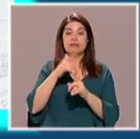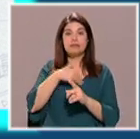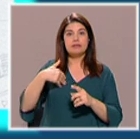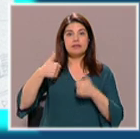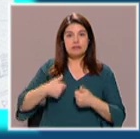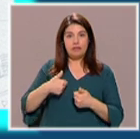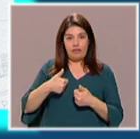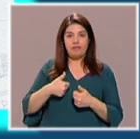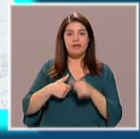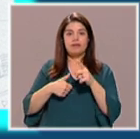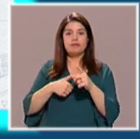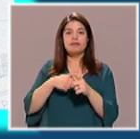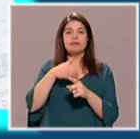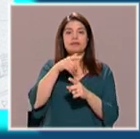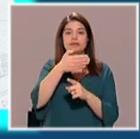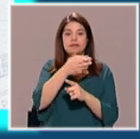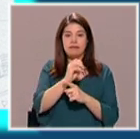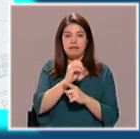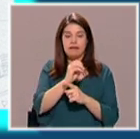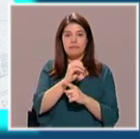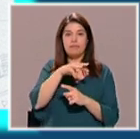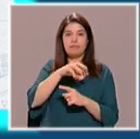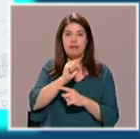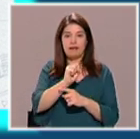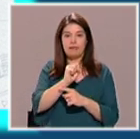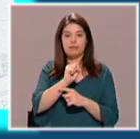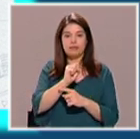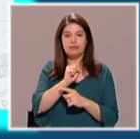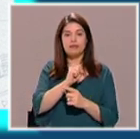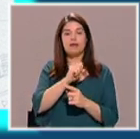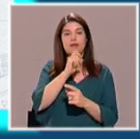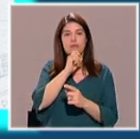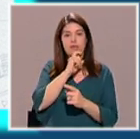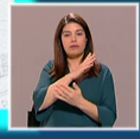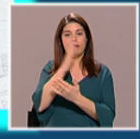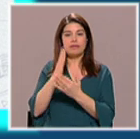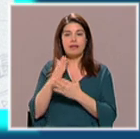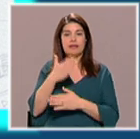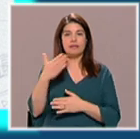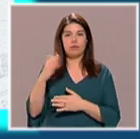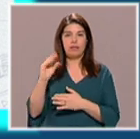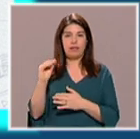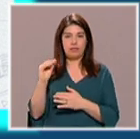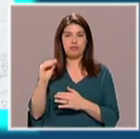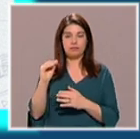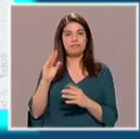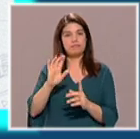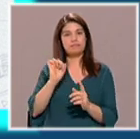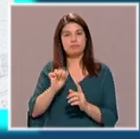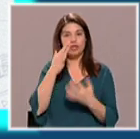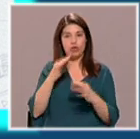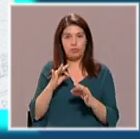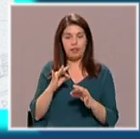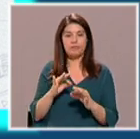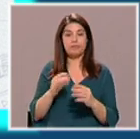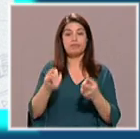70 mg de glicose por decilitro de sangue até 110 mg por decilitro. Como é óbvio, após